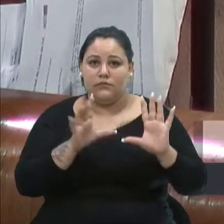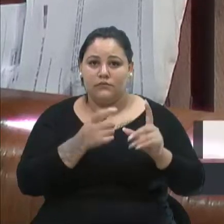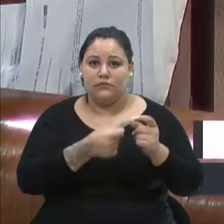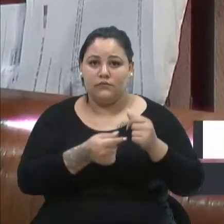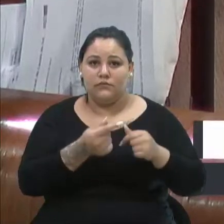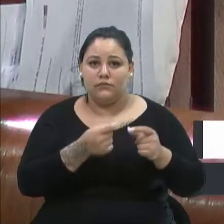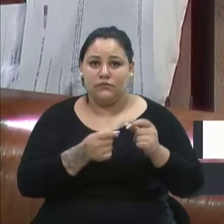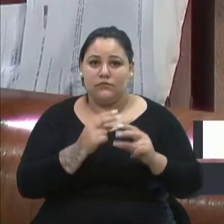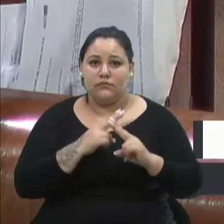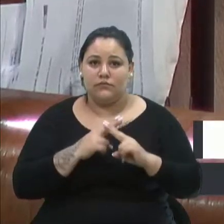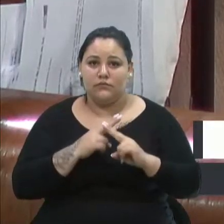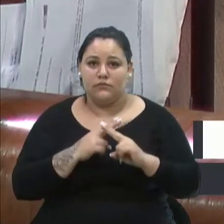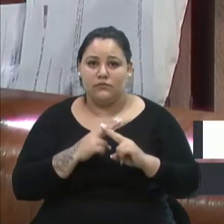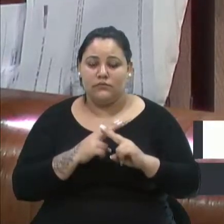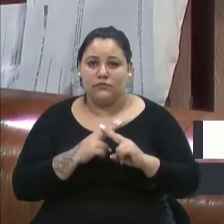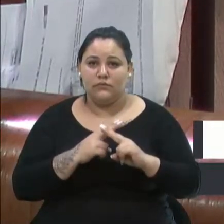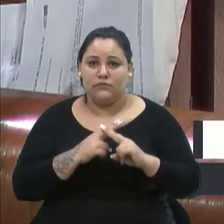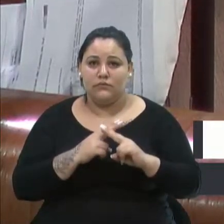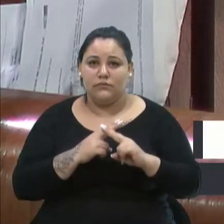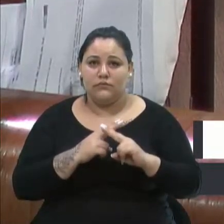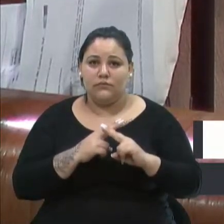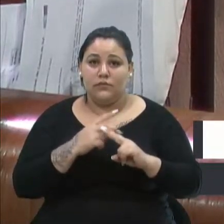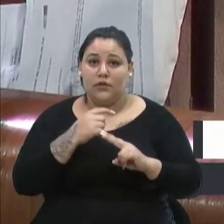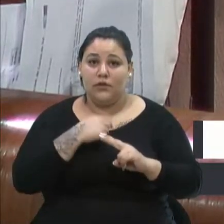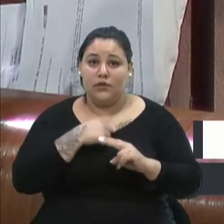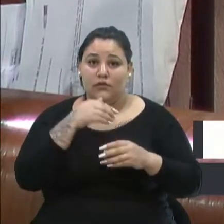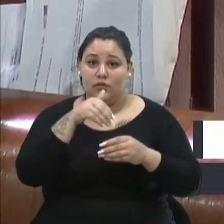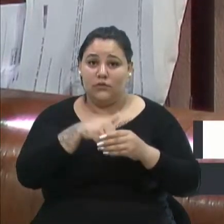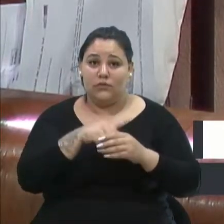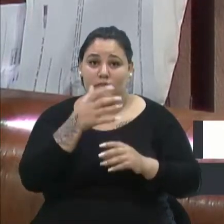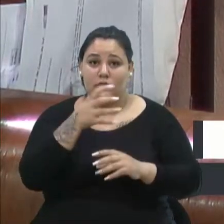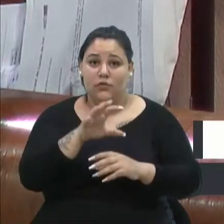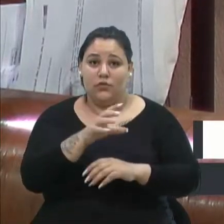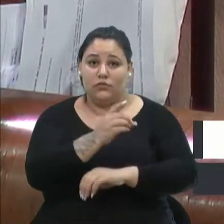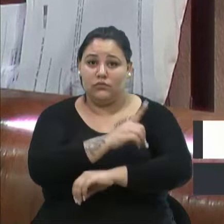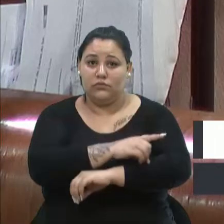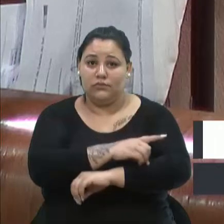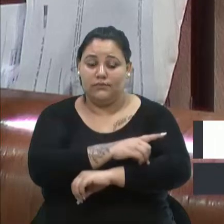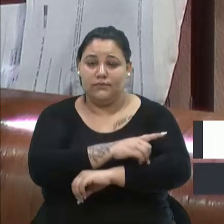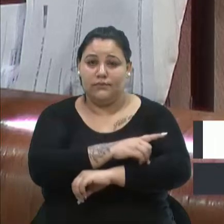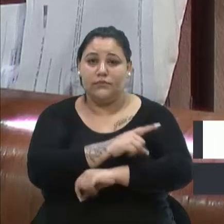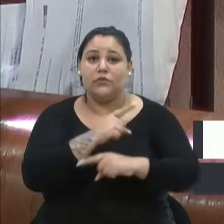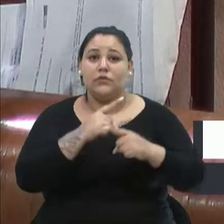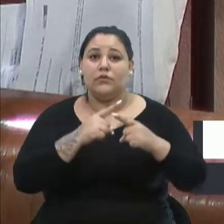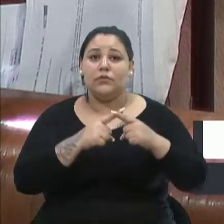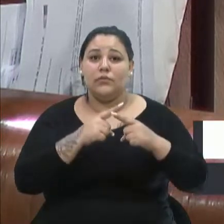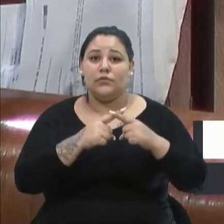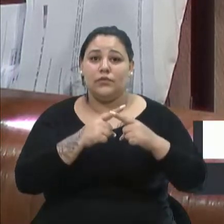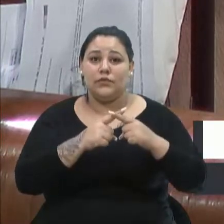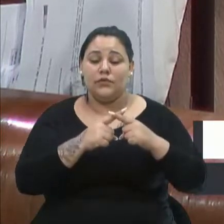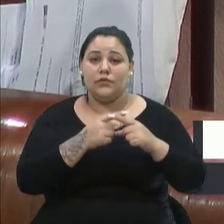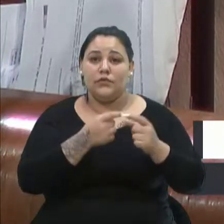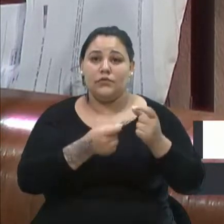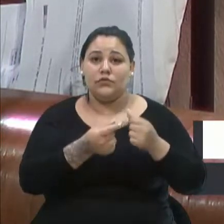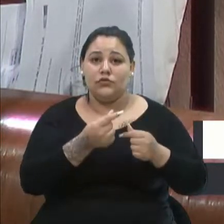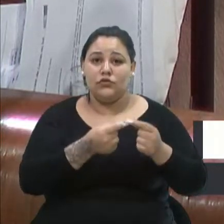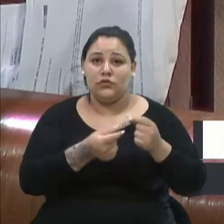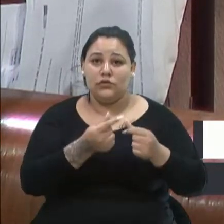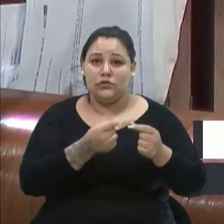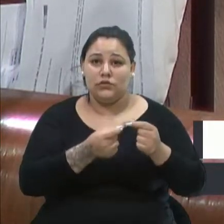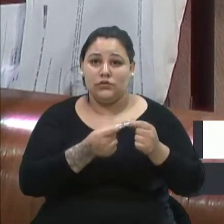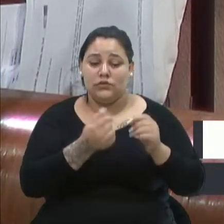Caixa. Eu votei contra no dia, porque o dinheiro era destinado a 2 prédios, 2